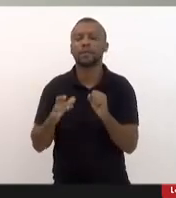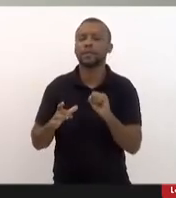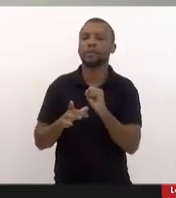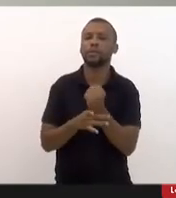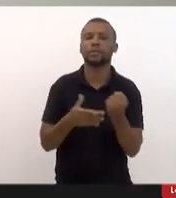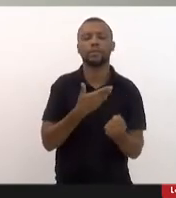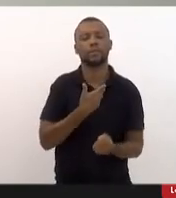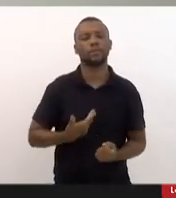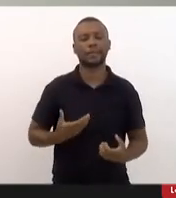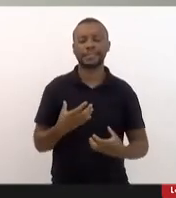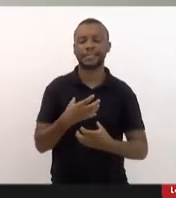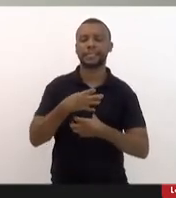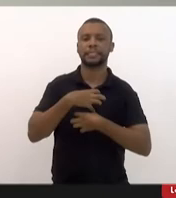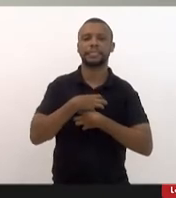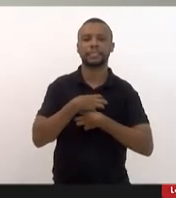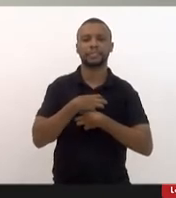que